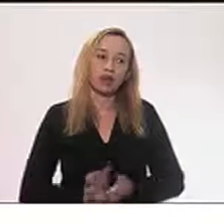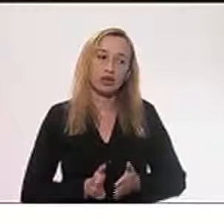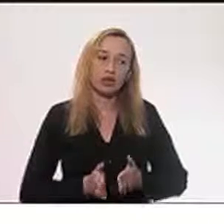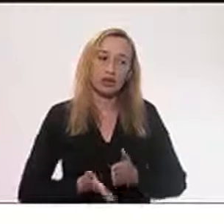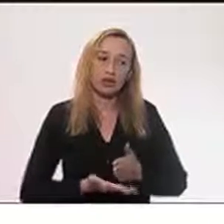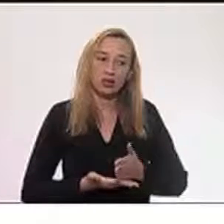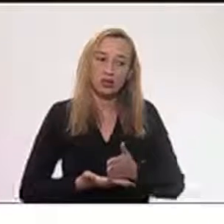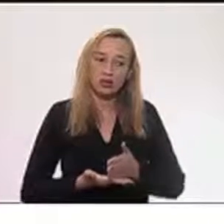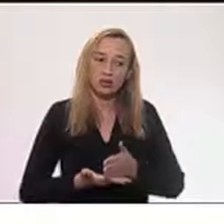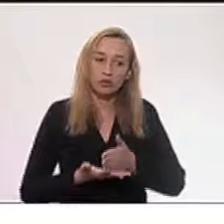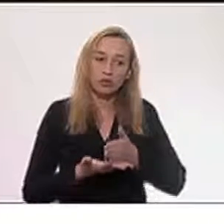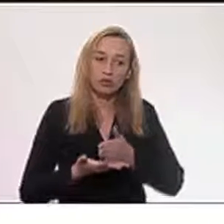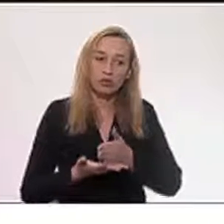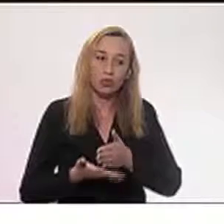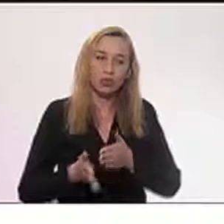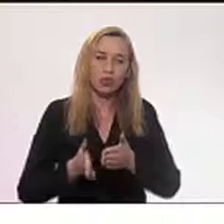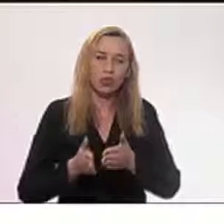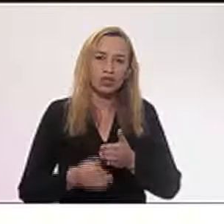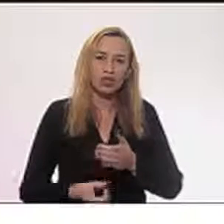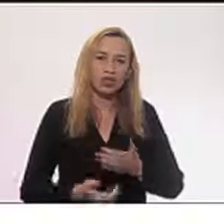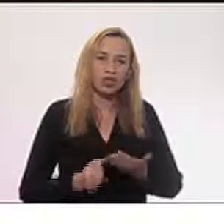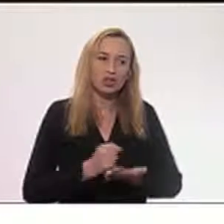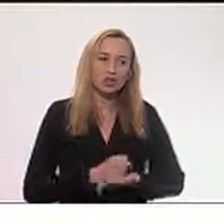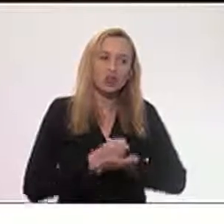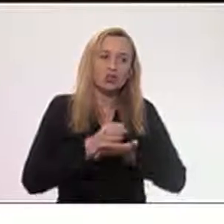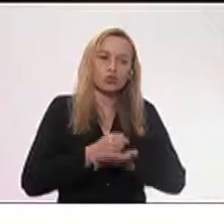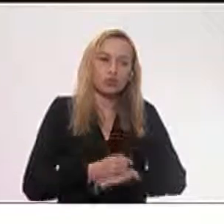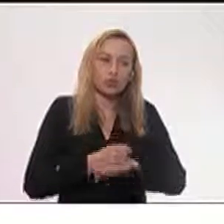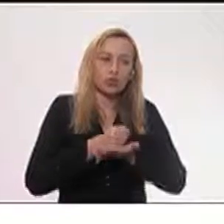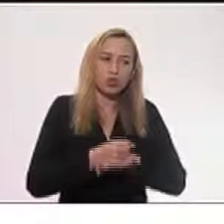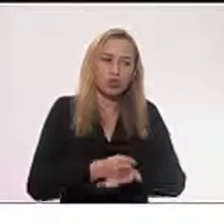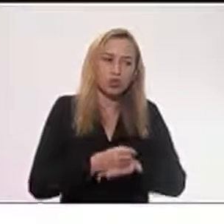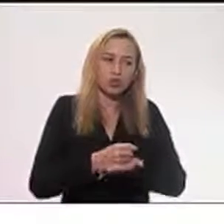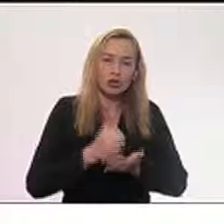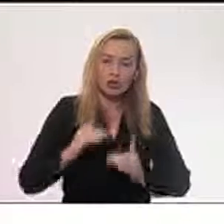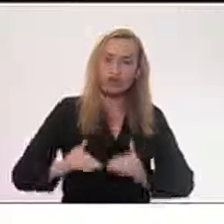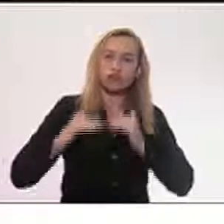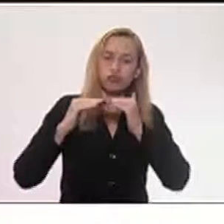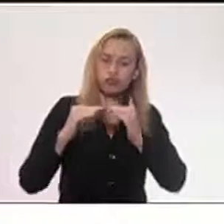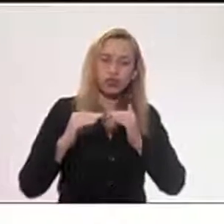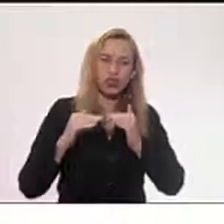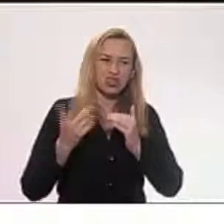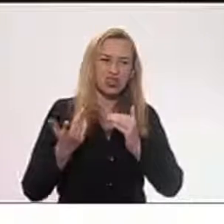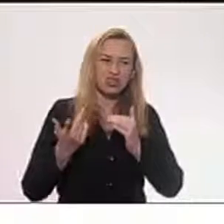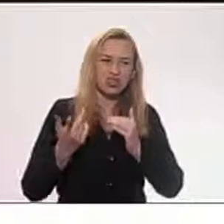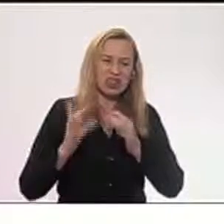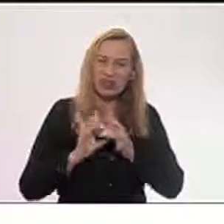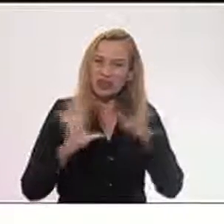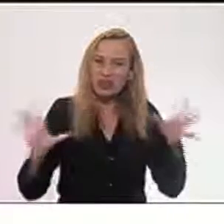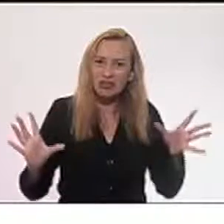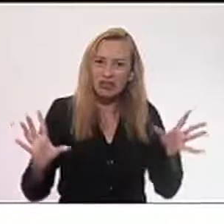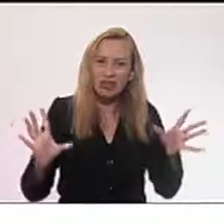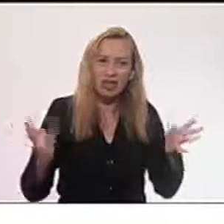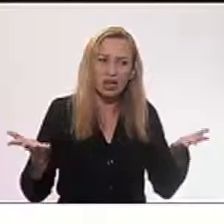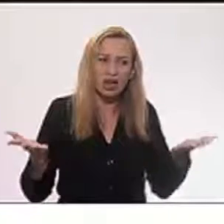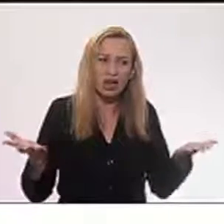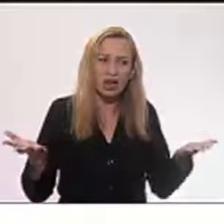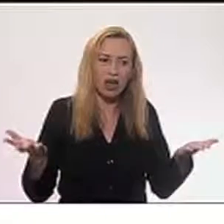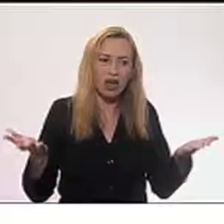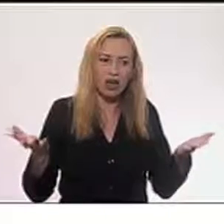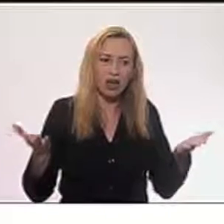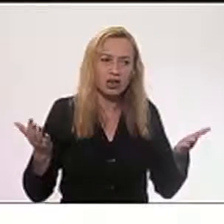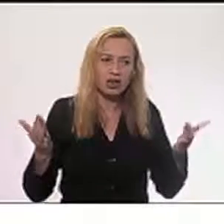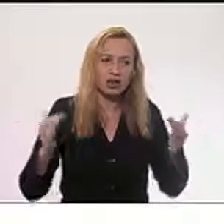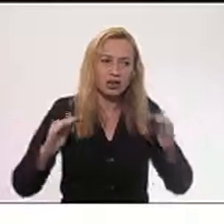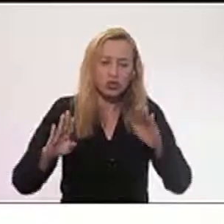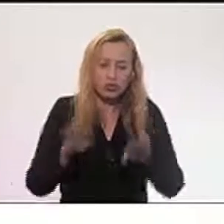cenário internacional, se recolocando no cenário internacional de forma subalterna, de forma dependente, de forma